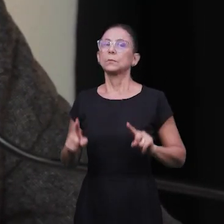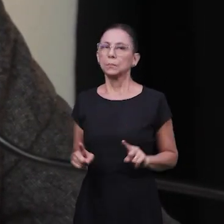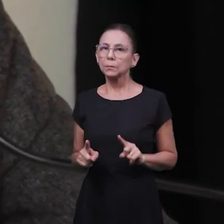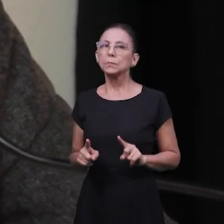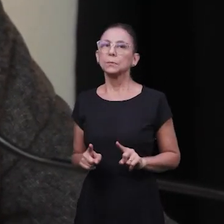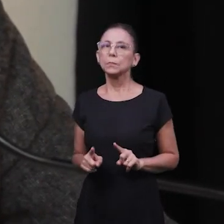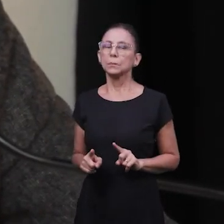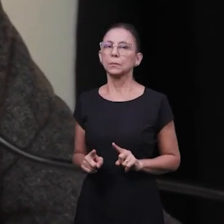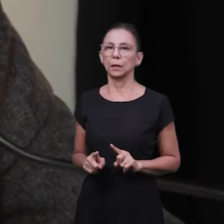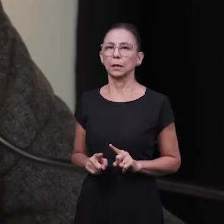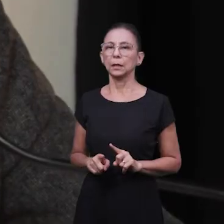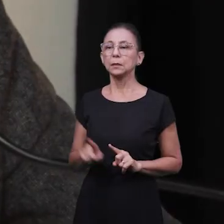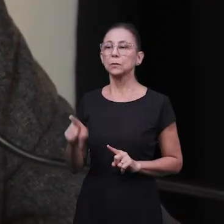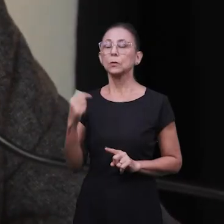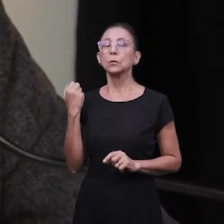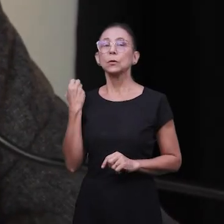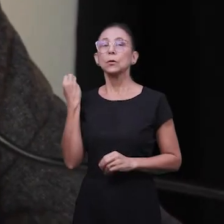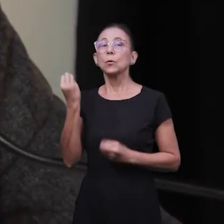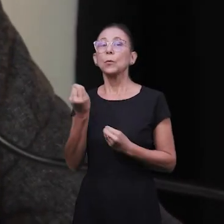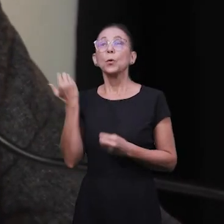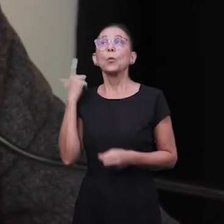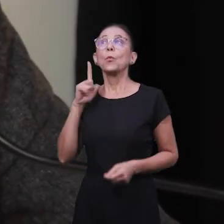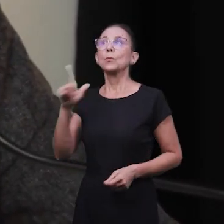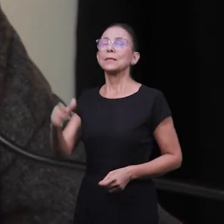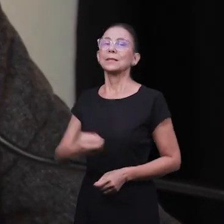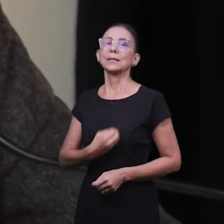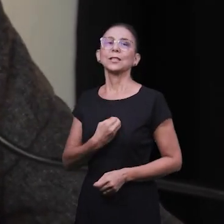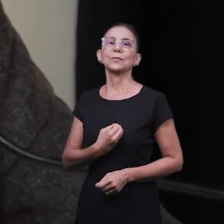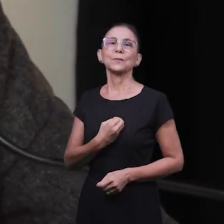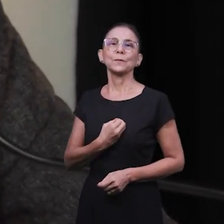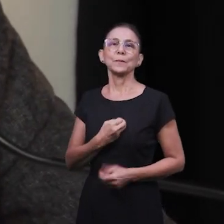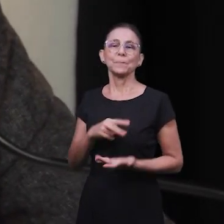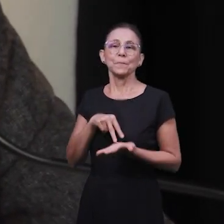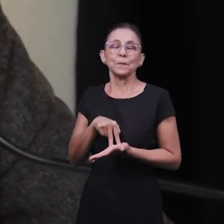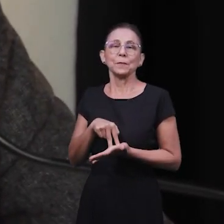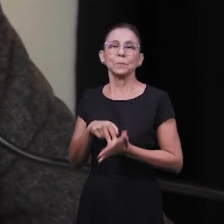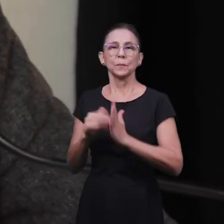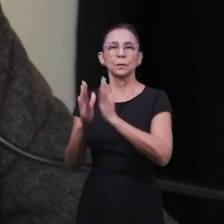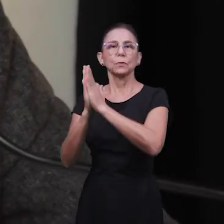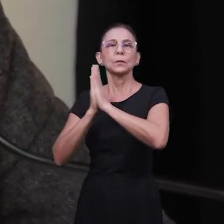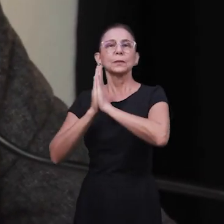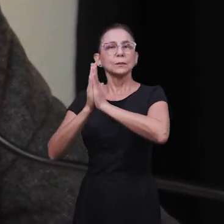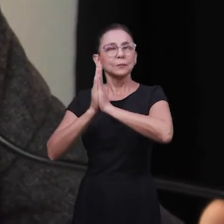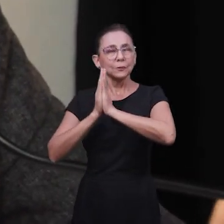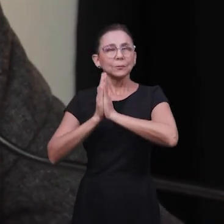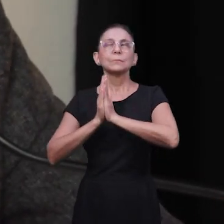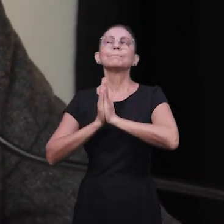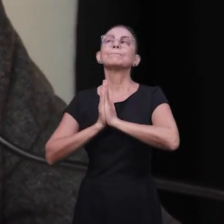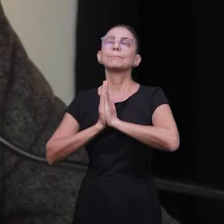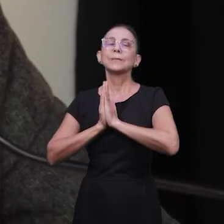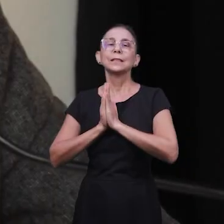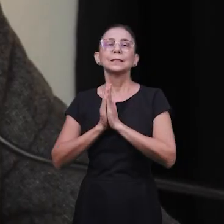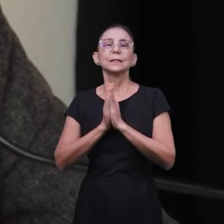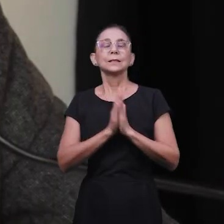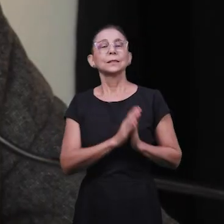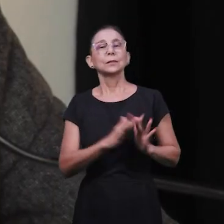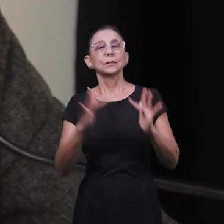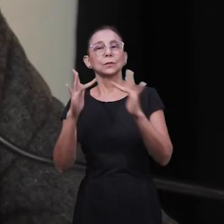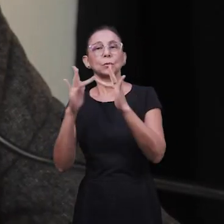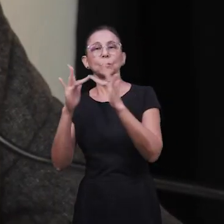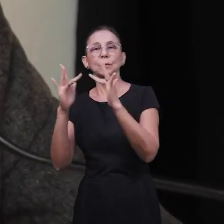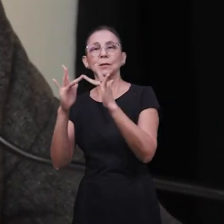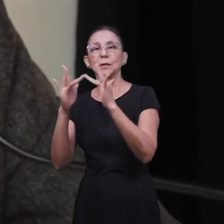grande recurso deles para a sobrevivência e crescimento da igreja foi a oração. foi exatamente esse contato da